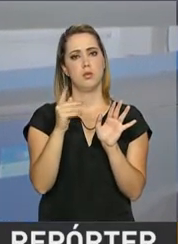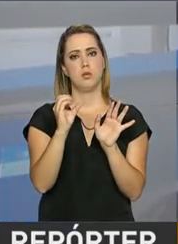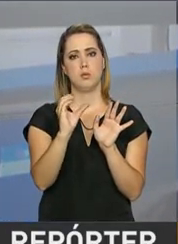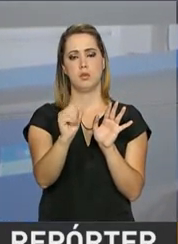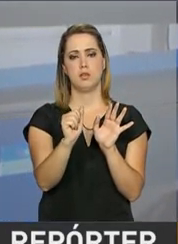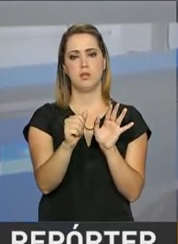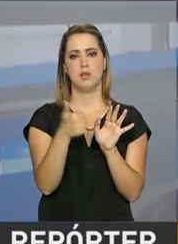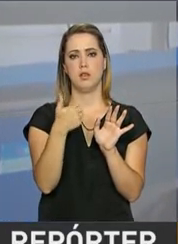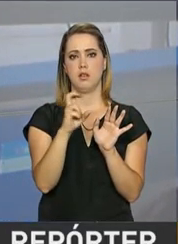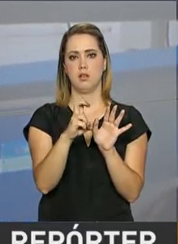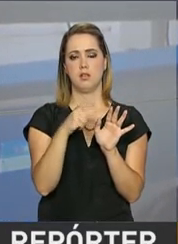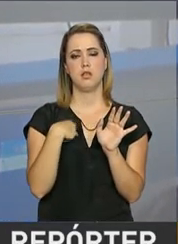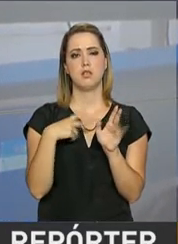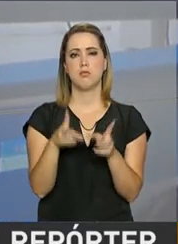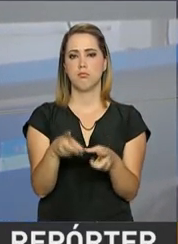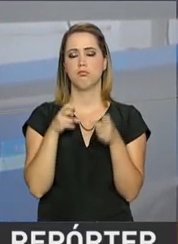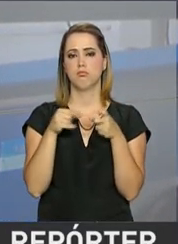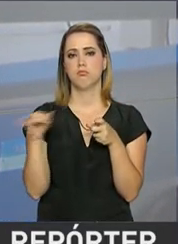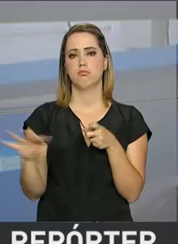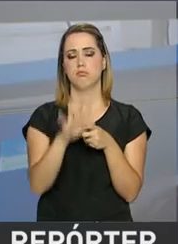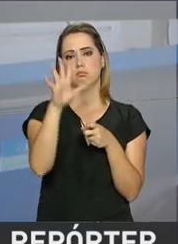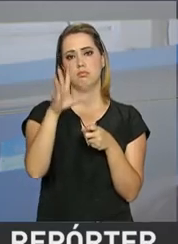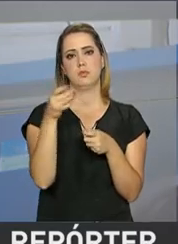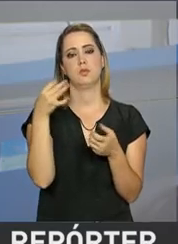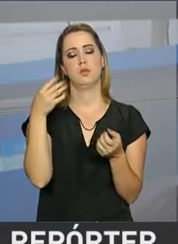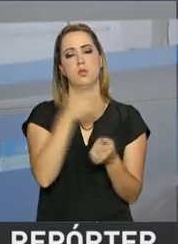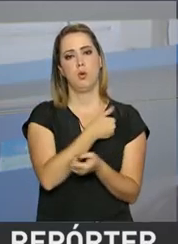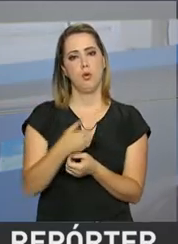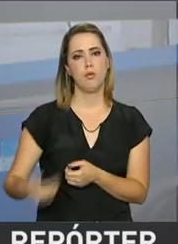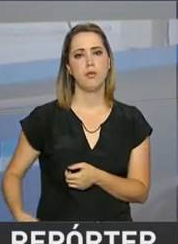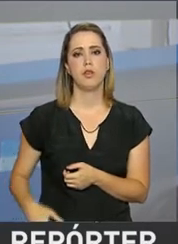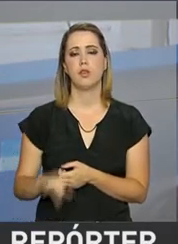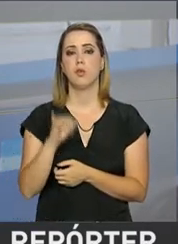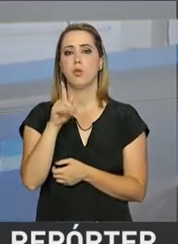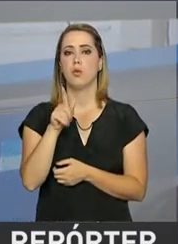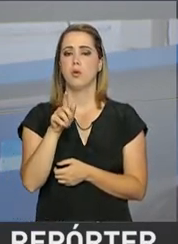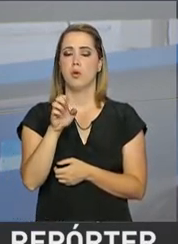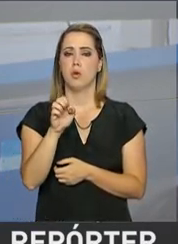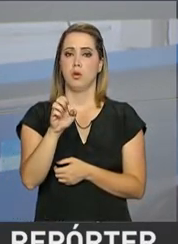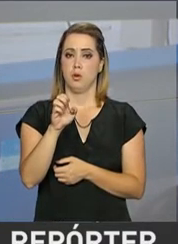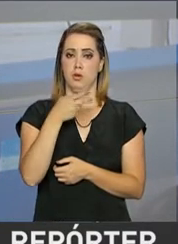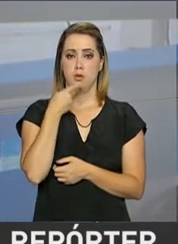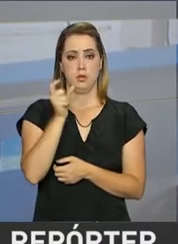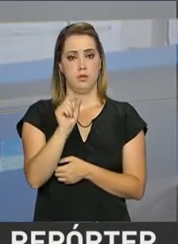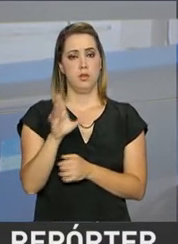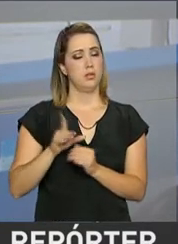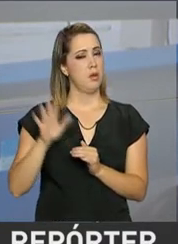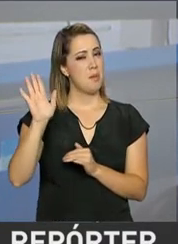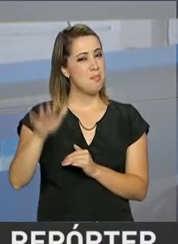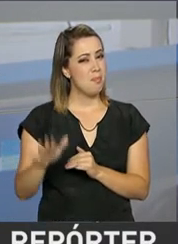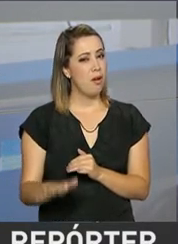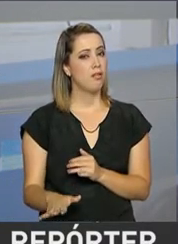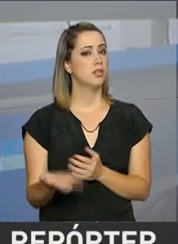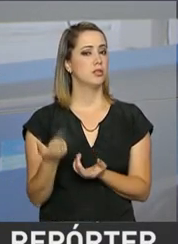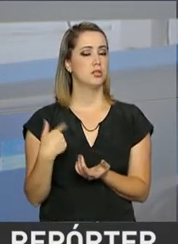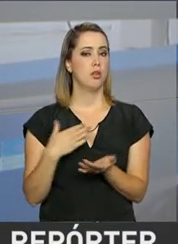a prévia da inflação oficial do governo. Segundo o IBGE, é a prévia mais baixa para meses de janeiro